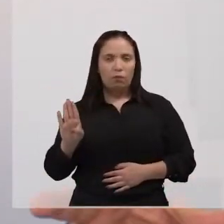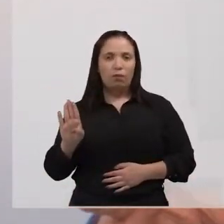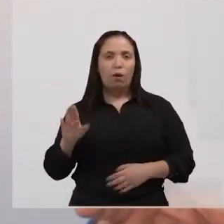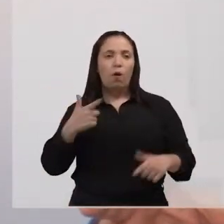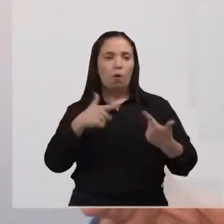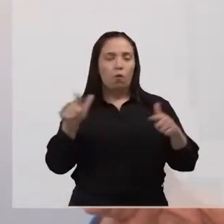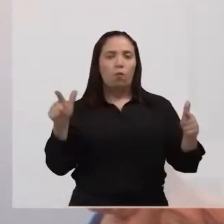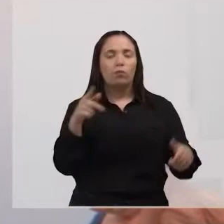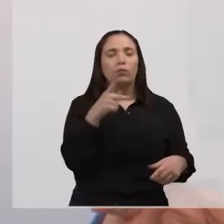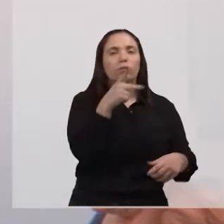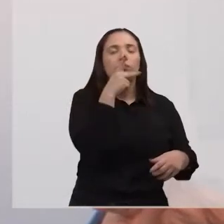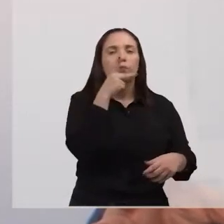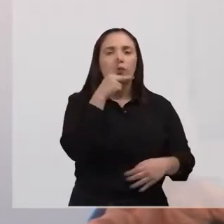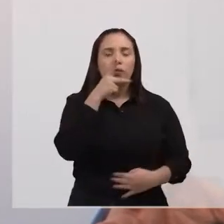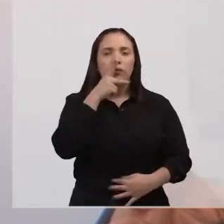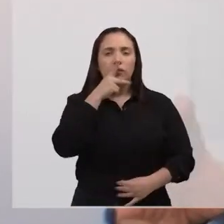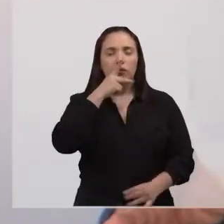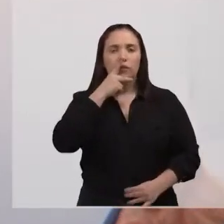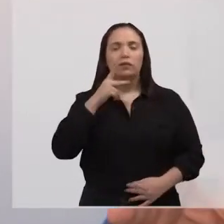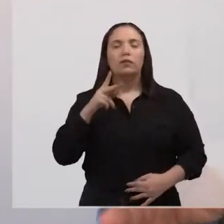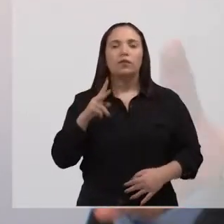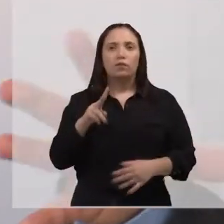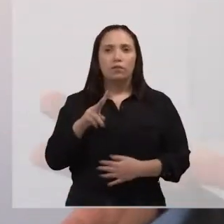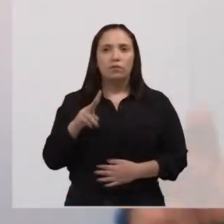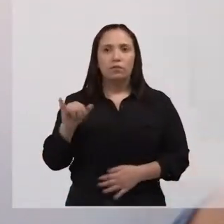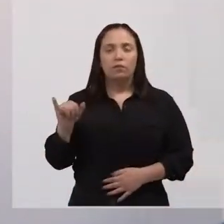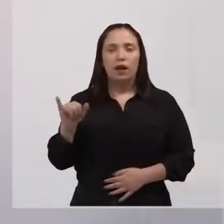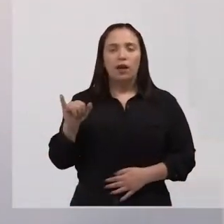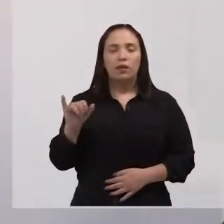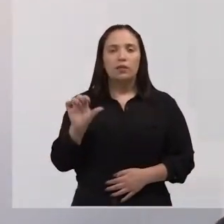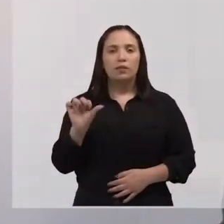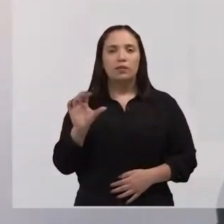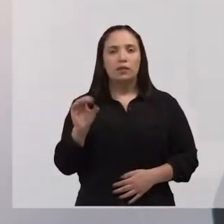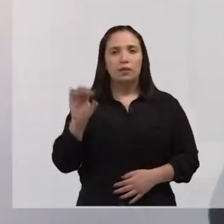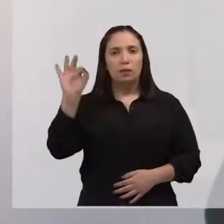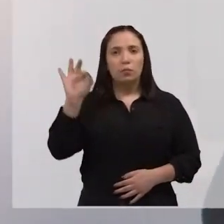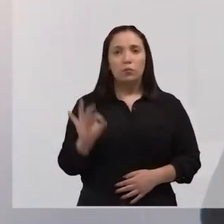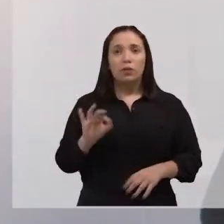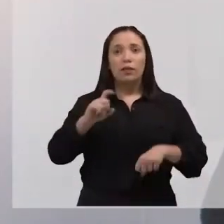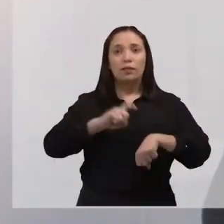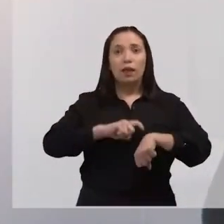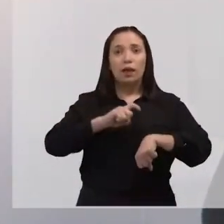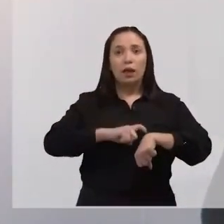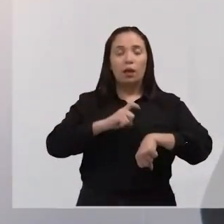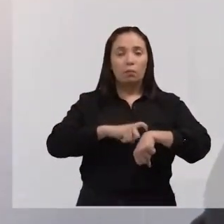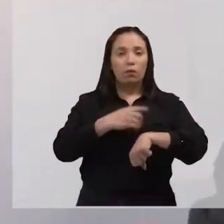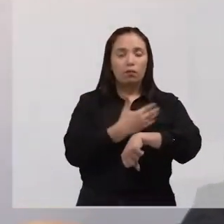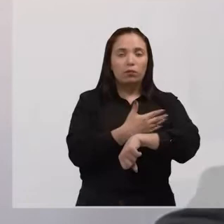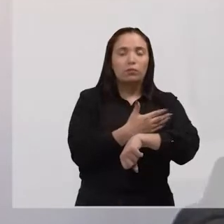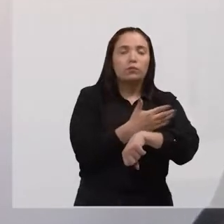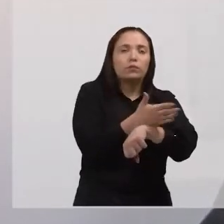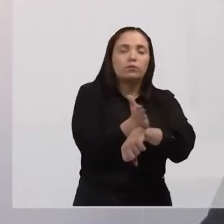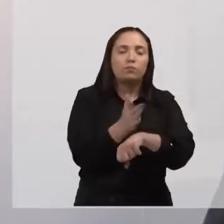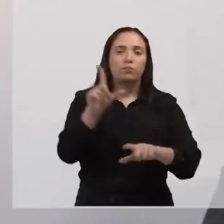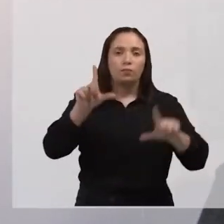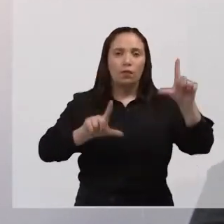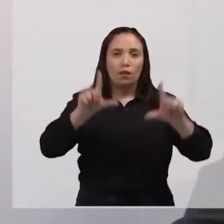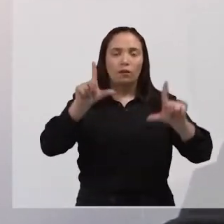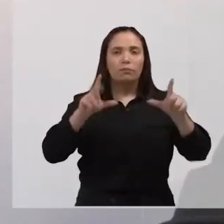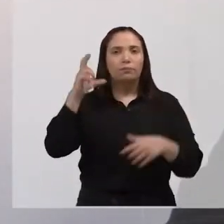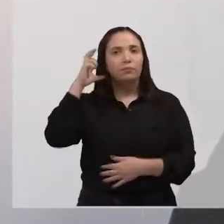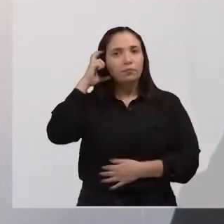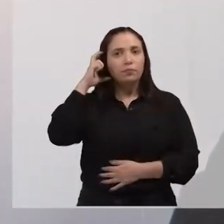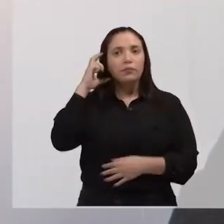outros partidos, os partidos da base. Eles vão ter quase que 60% do tempo de televisão e rádio. E vão ter também fundo